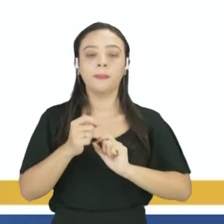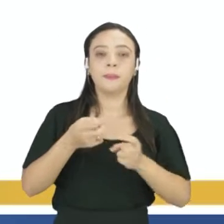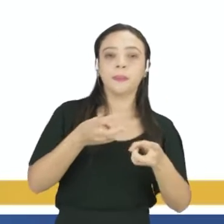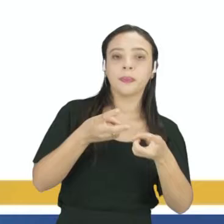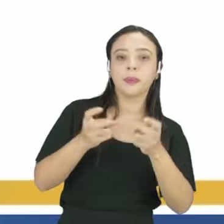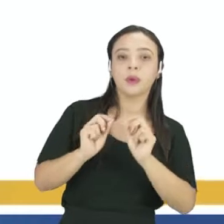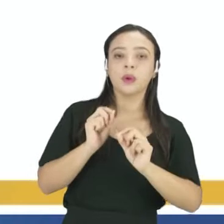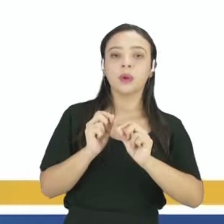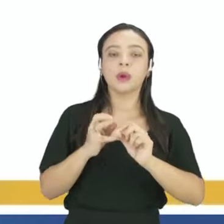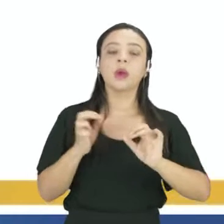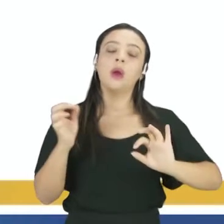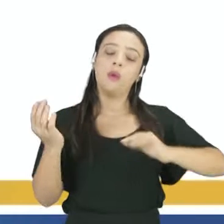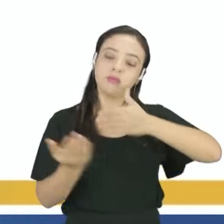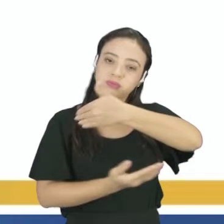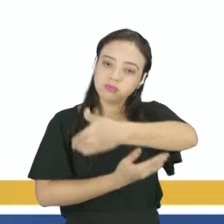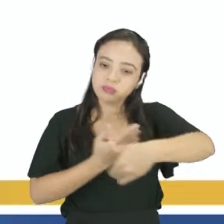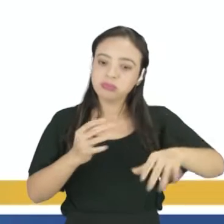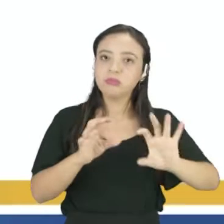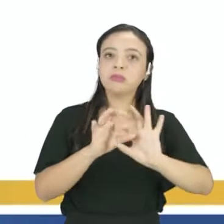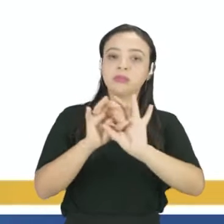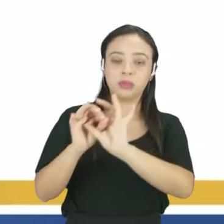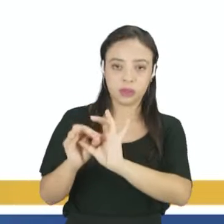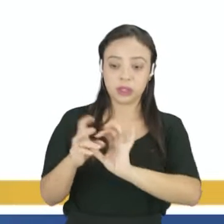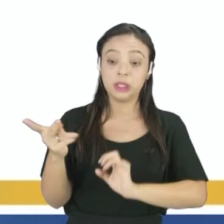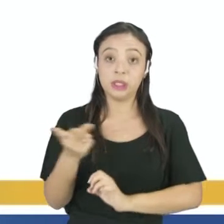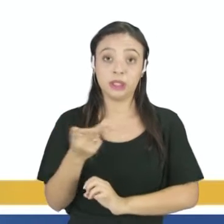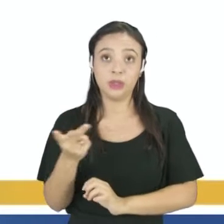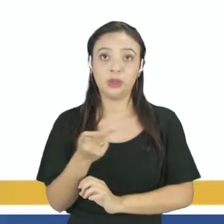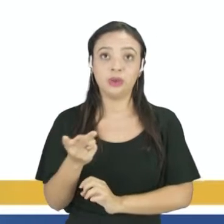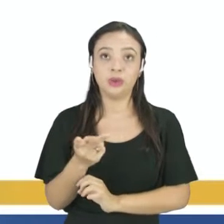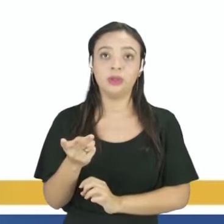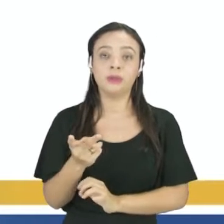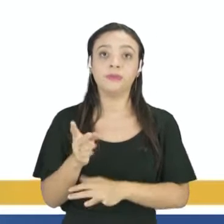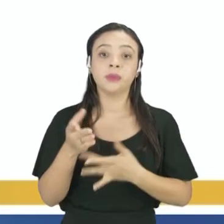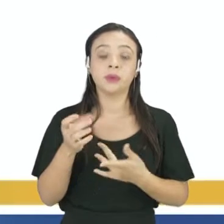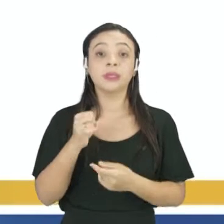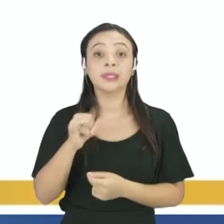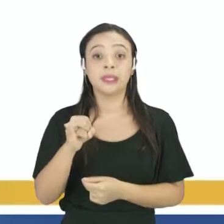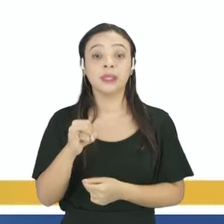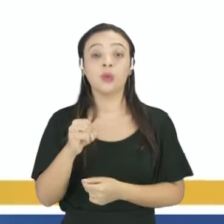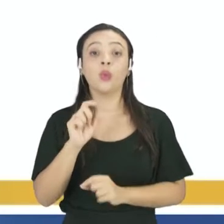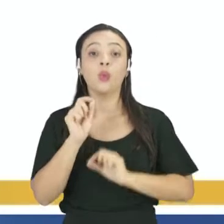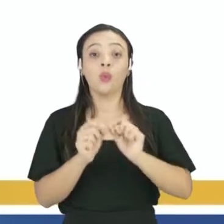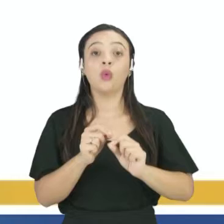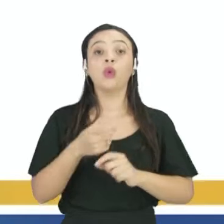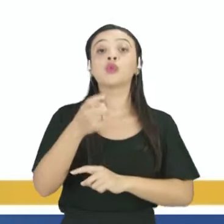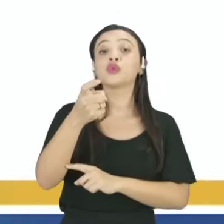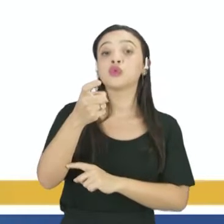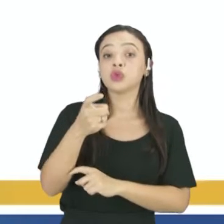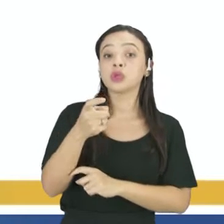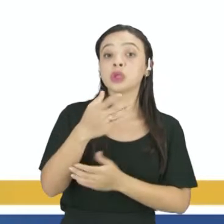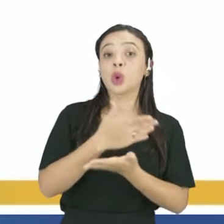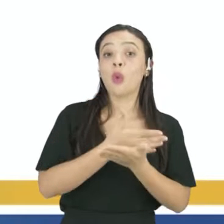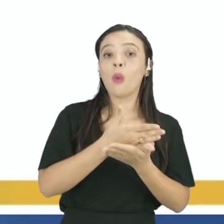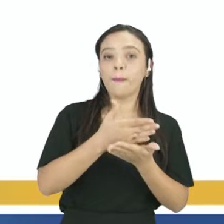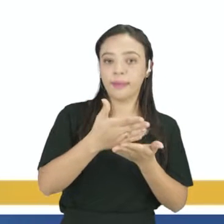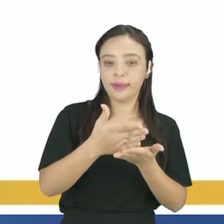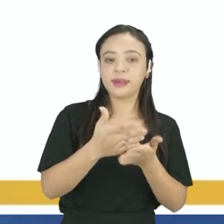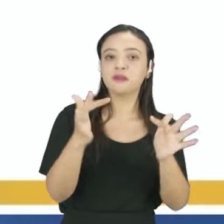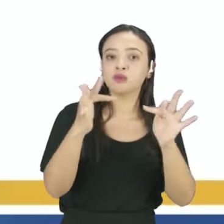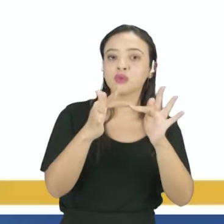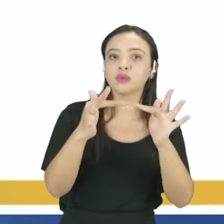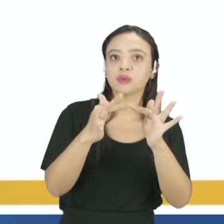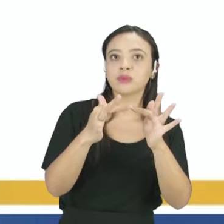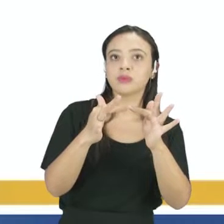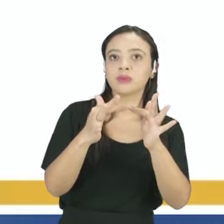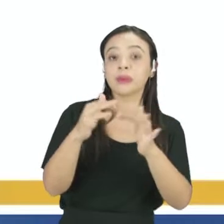essa associação entre esses pares ordenados, porque veja, se eu chamar o x, o cara que entra na máquina da função,